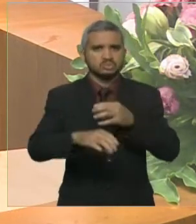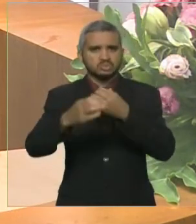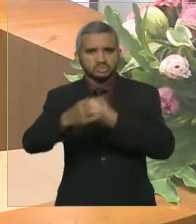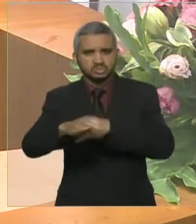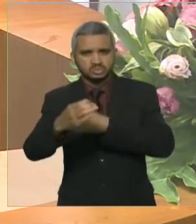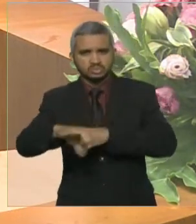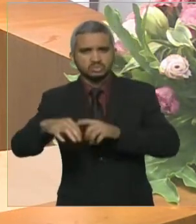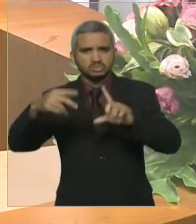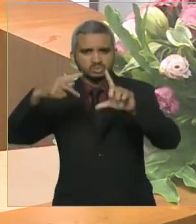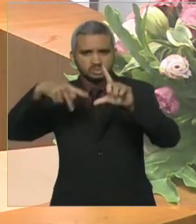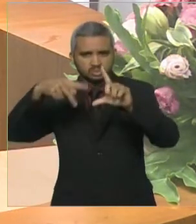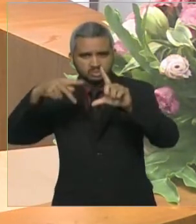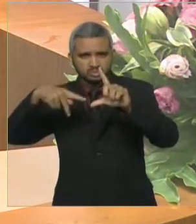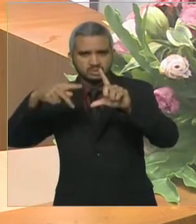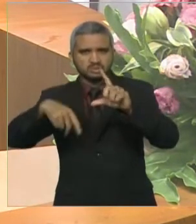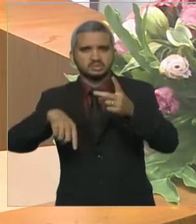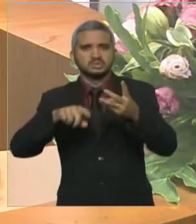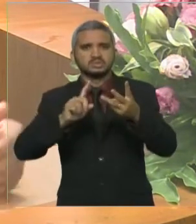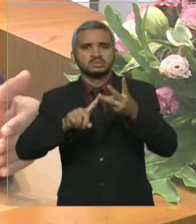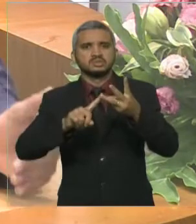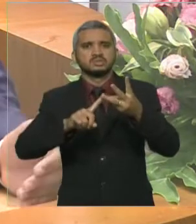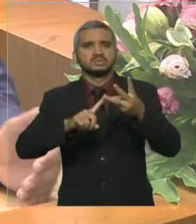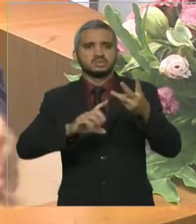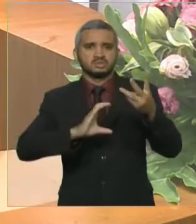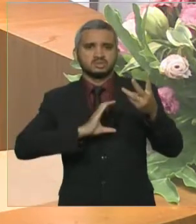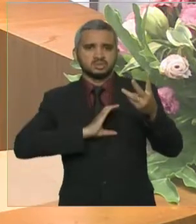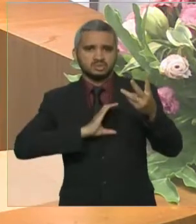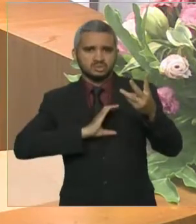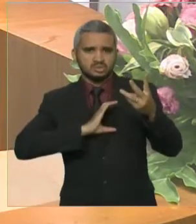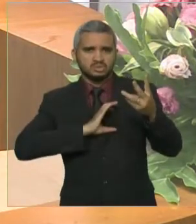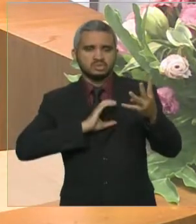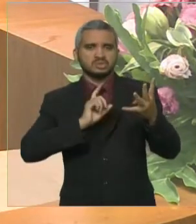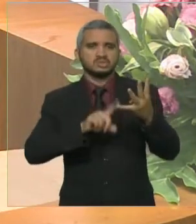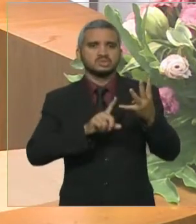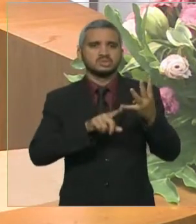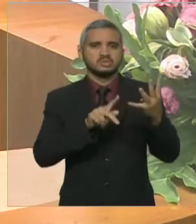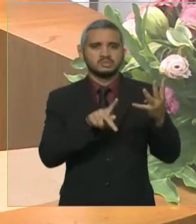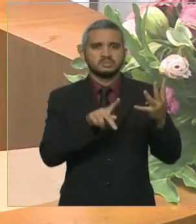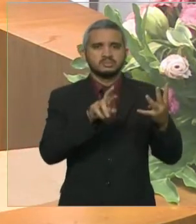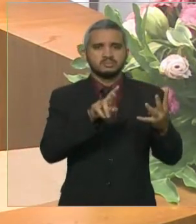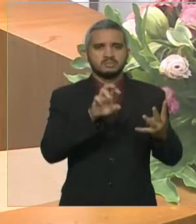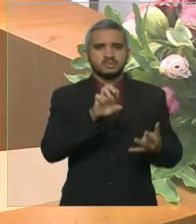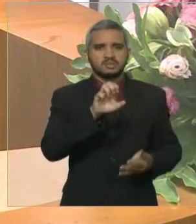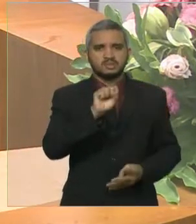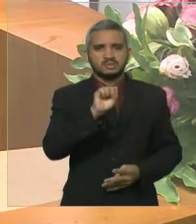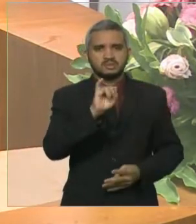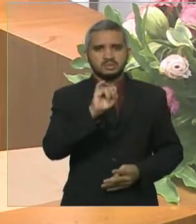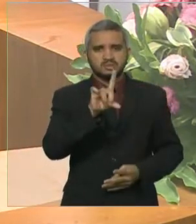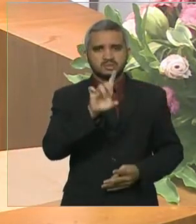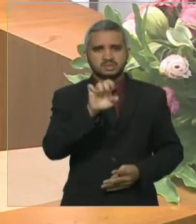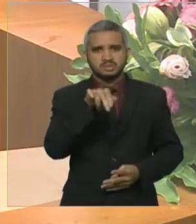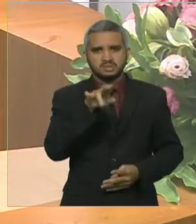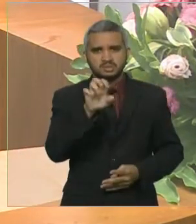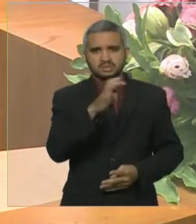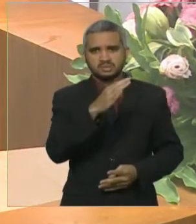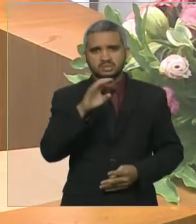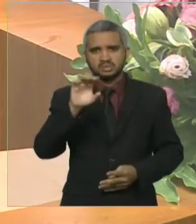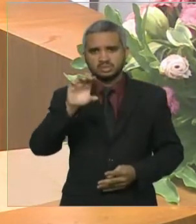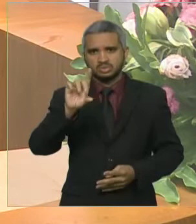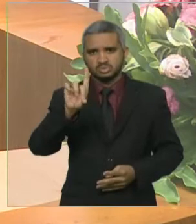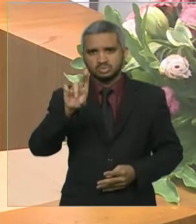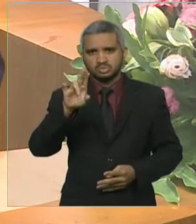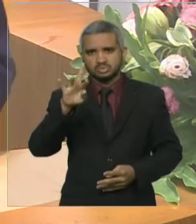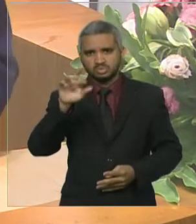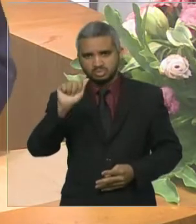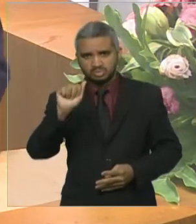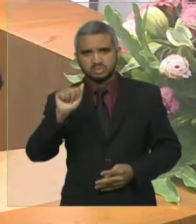último concurso da cidade de Caxias e de Presidente Dutra. Então, estamos coletando informações, dados acerca